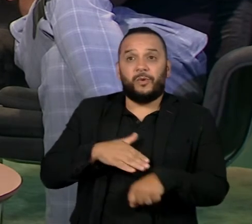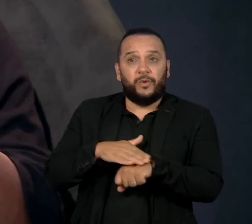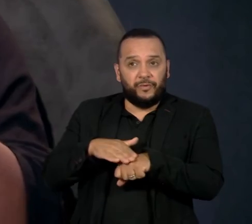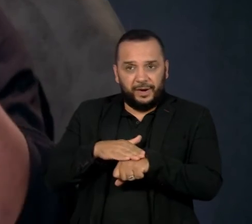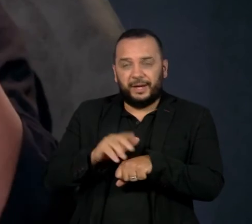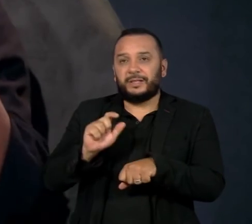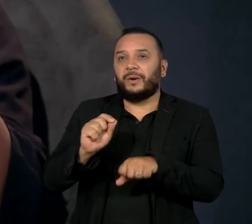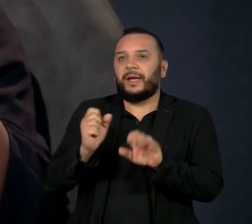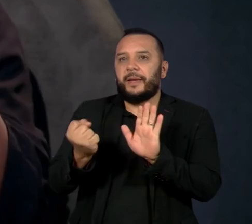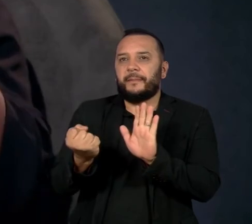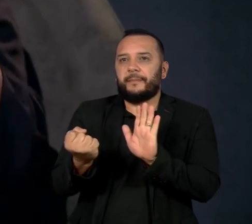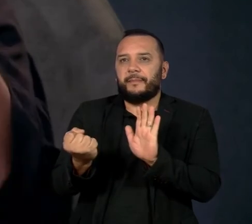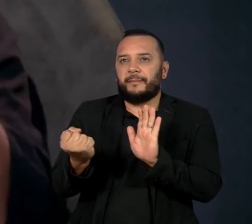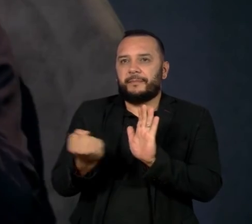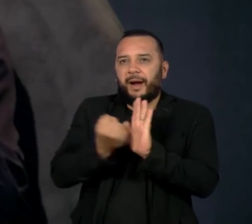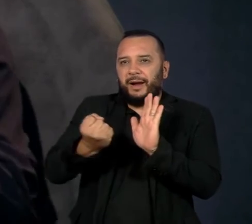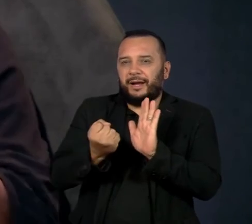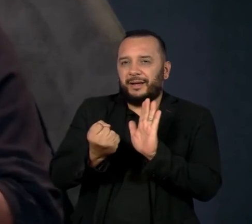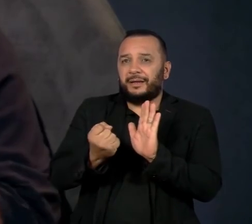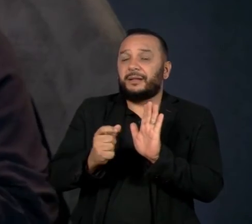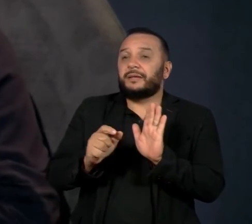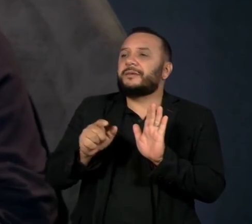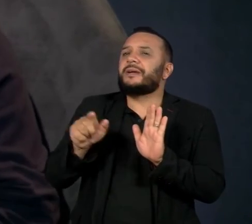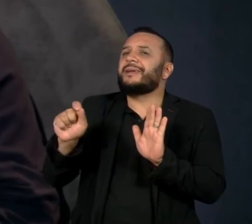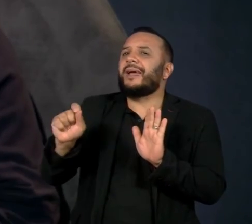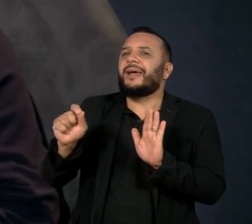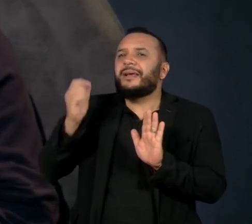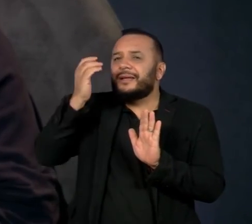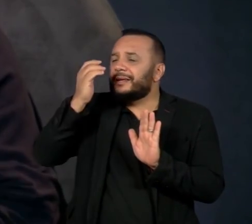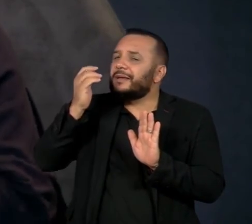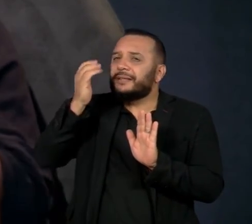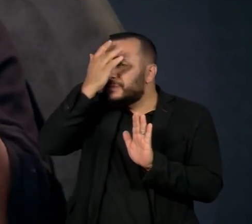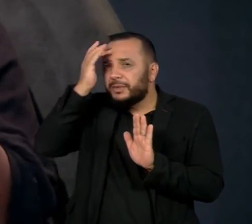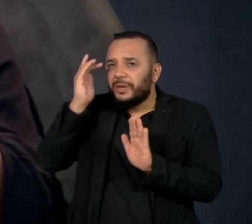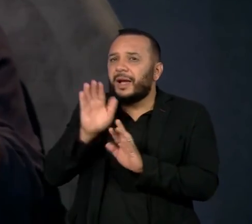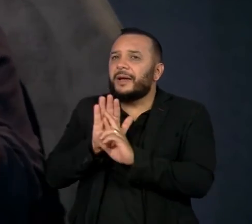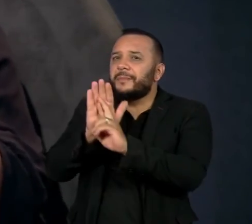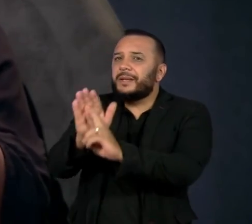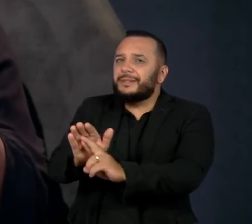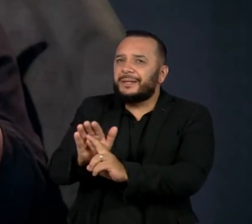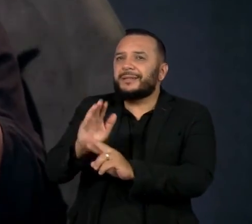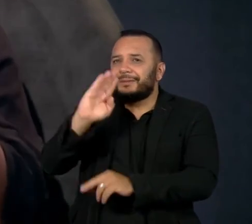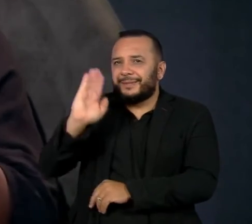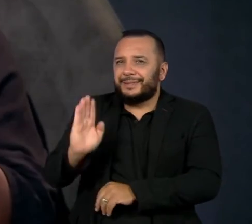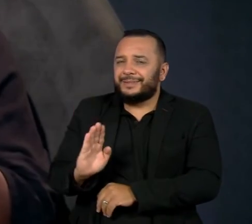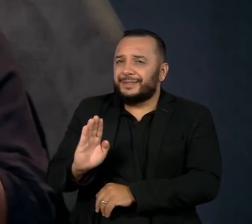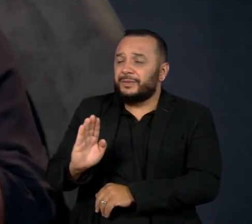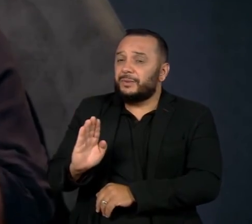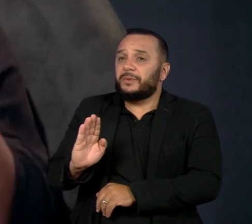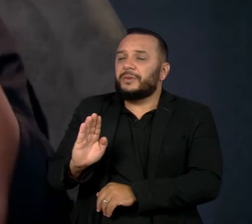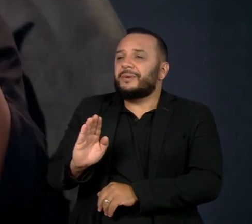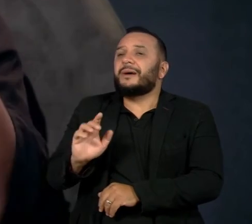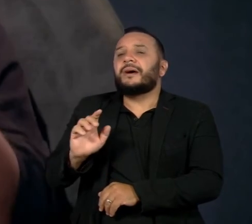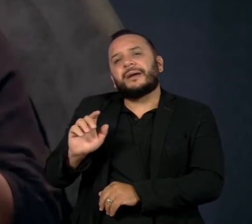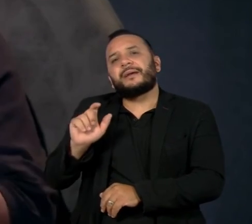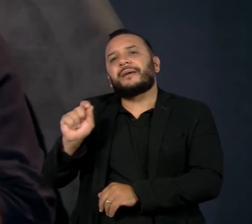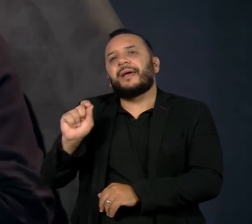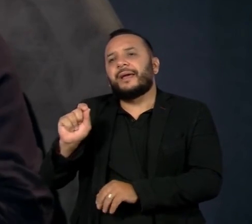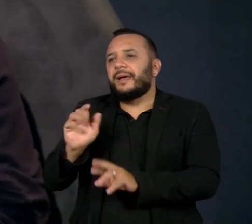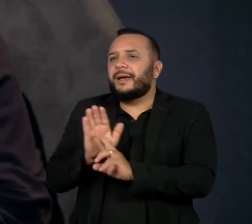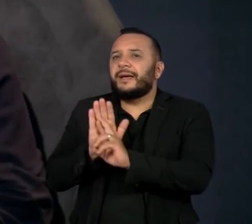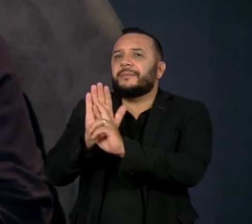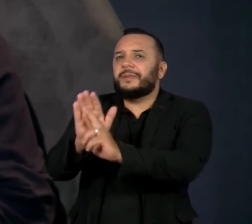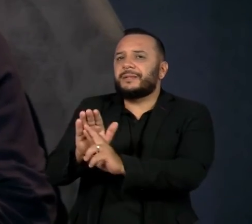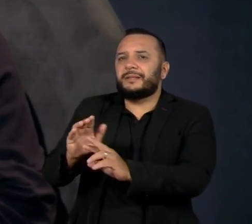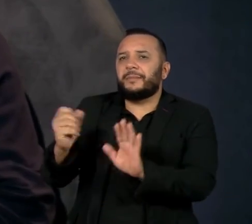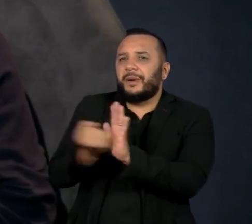falar, cara, quem são as pessoas reais que representam essa brasilidade? E como que a gente consegue ser inclusivo e trazer essas pessoas para dentro